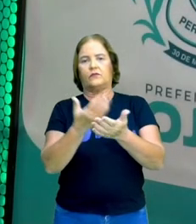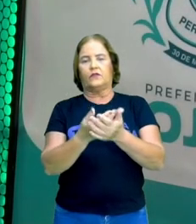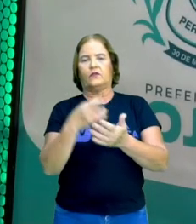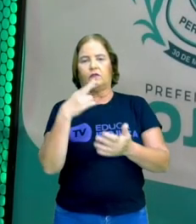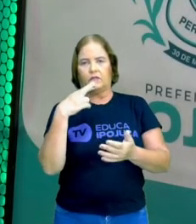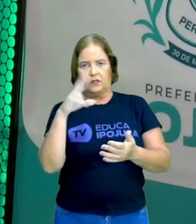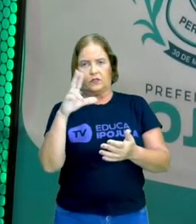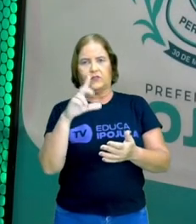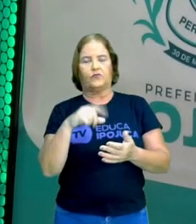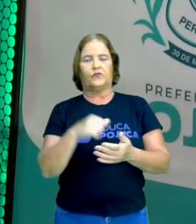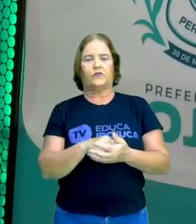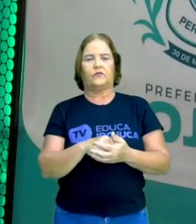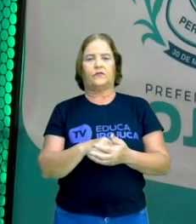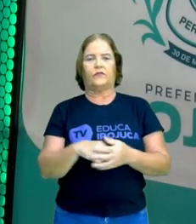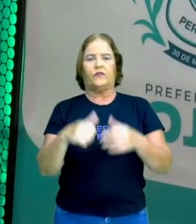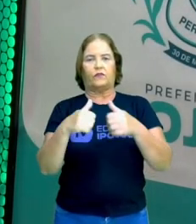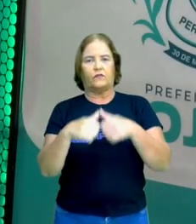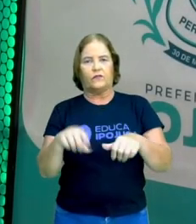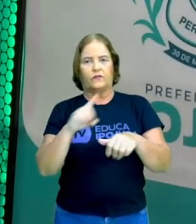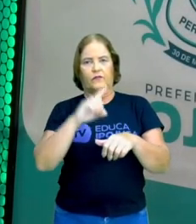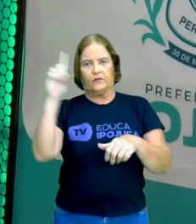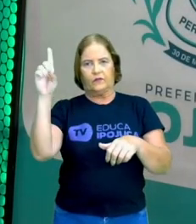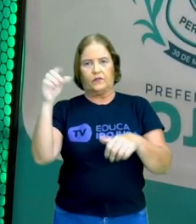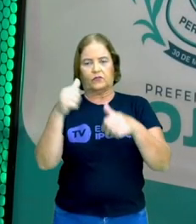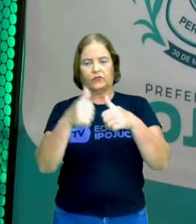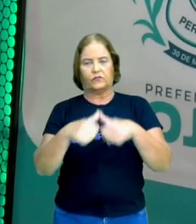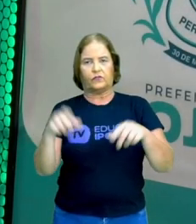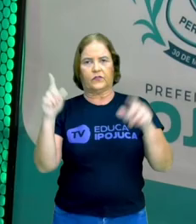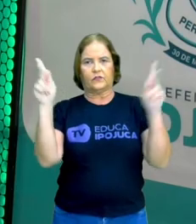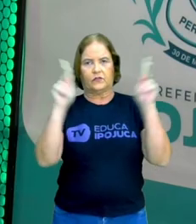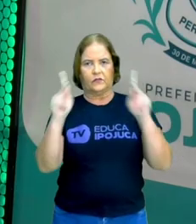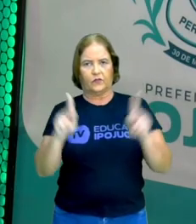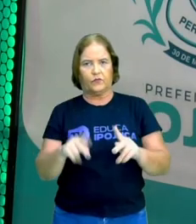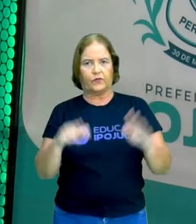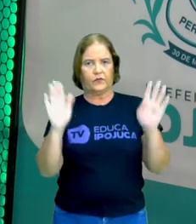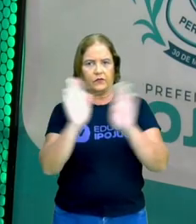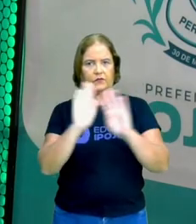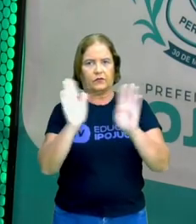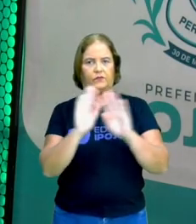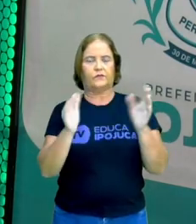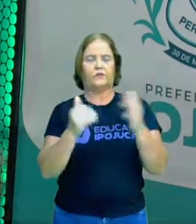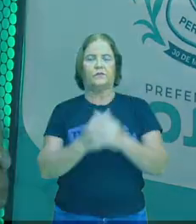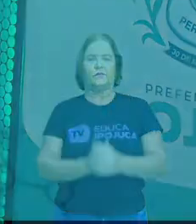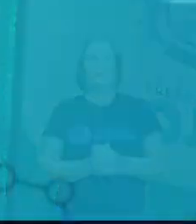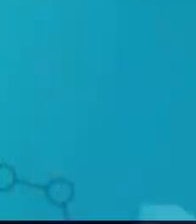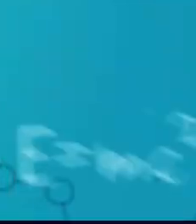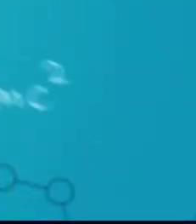dar a resposta. Então, fique com Deus, fique na paz e até mais.